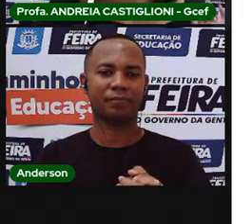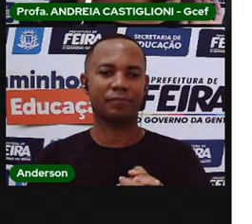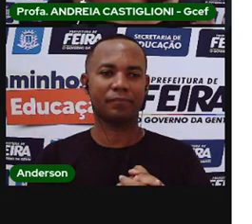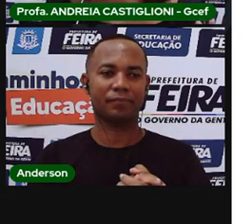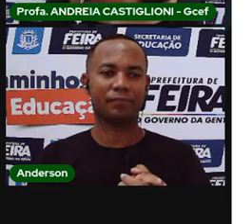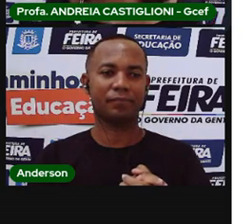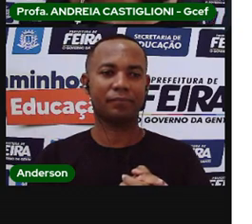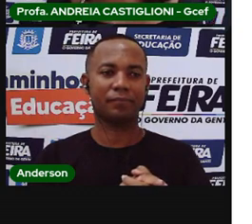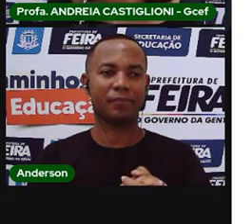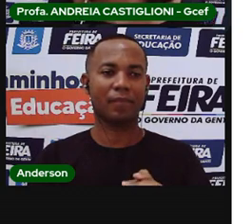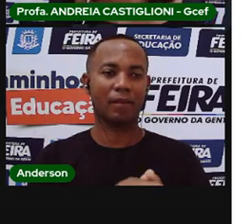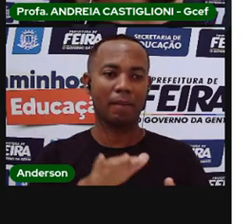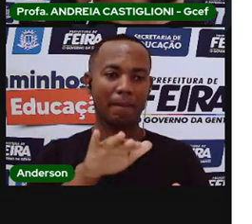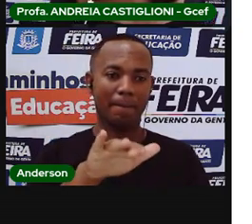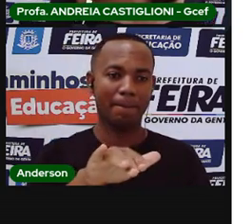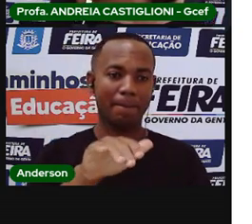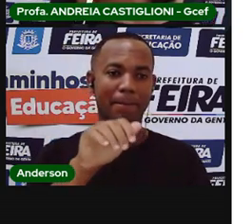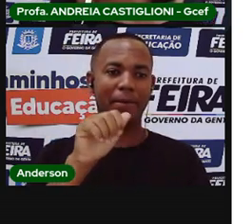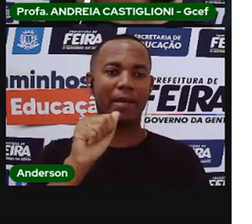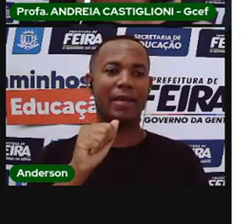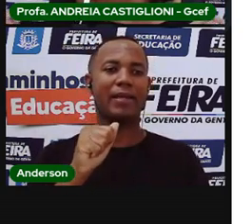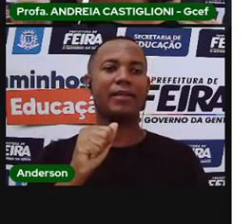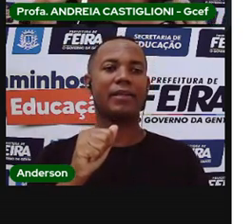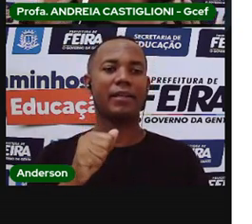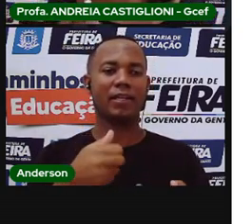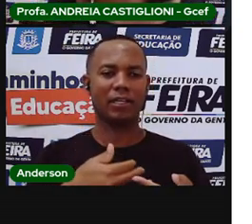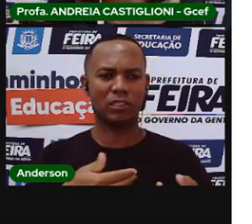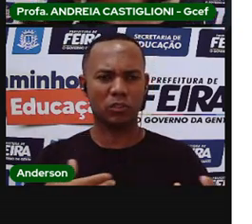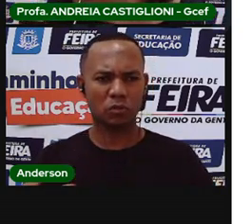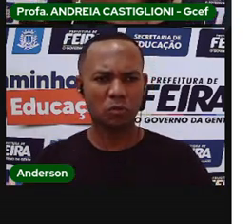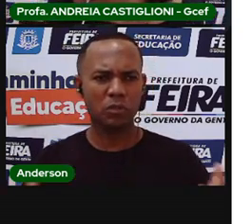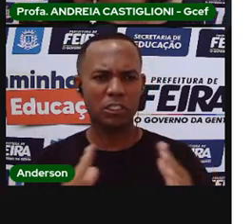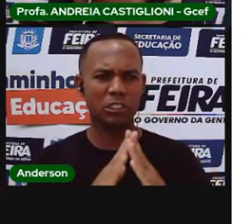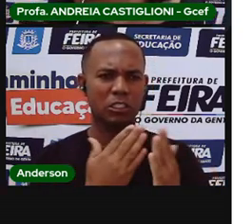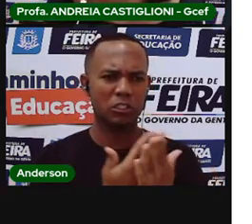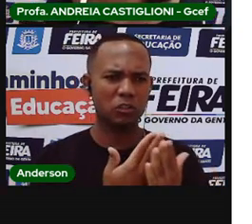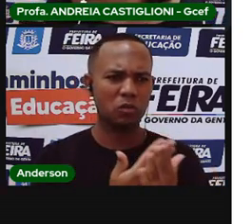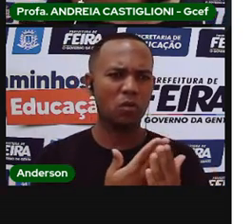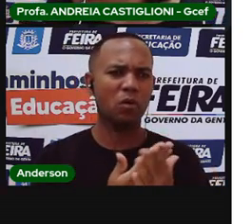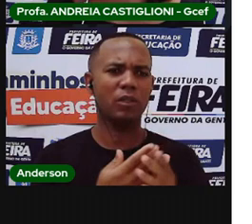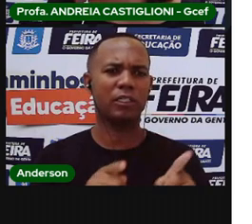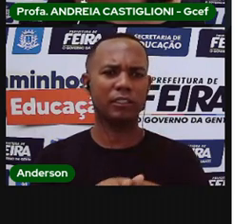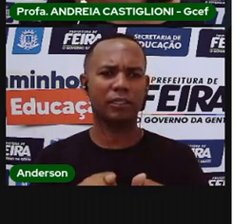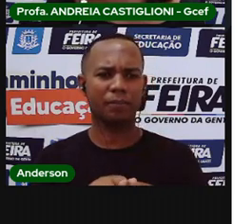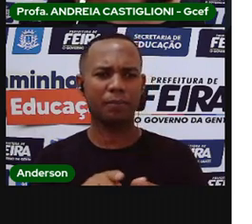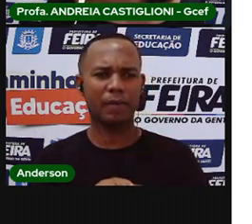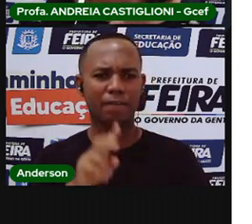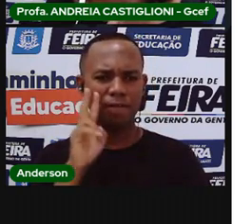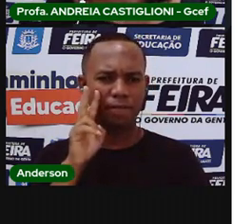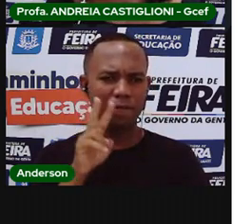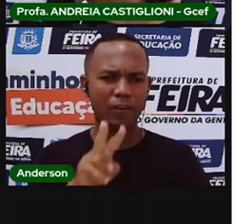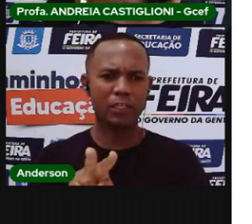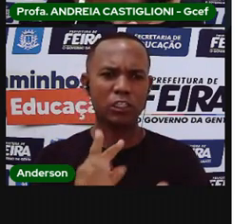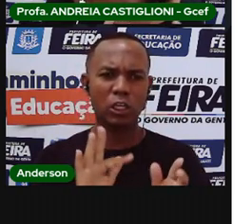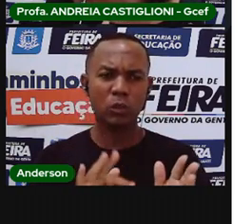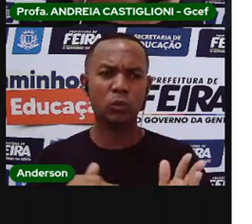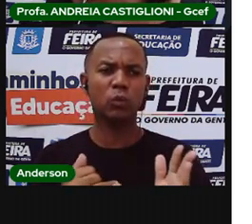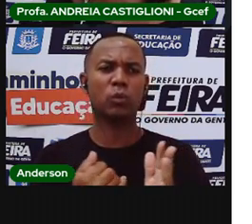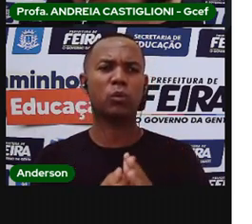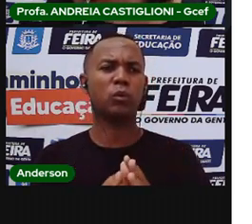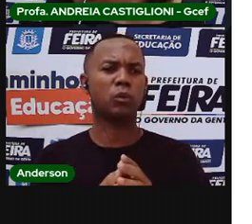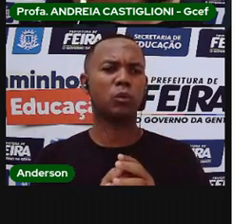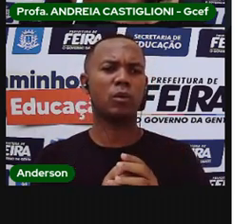Então, peguem o material escolar de vocês, né? Acompanhem todas as orientações que estamos passando. Assista a